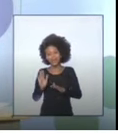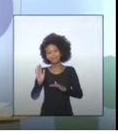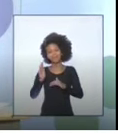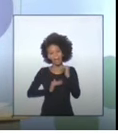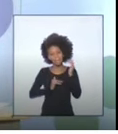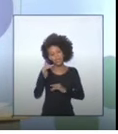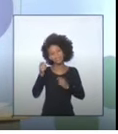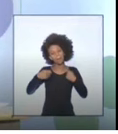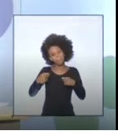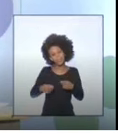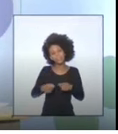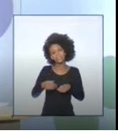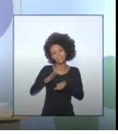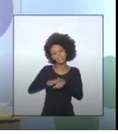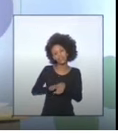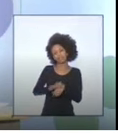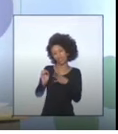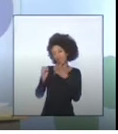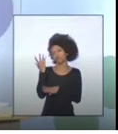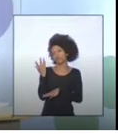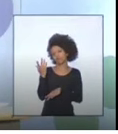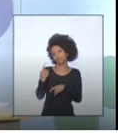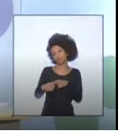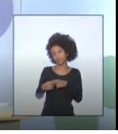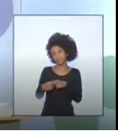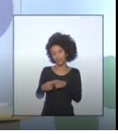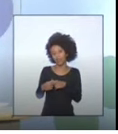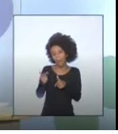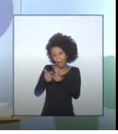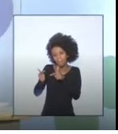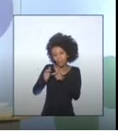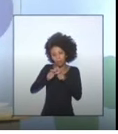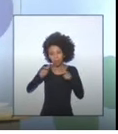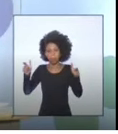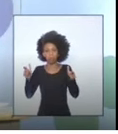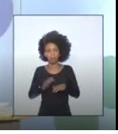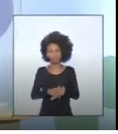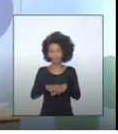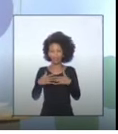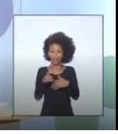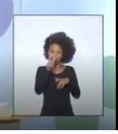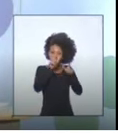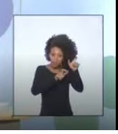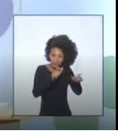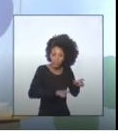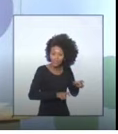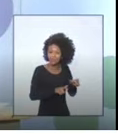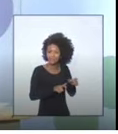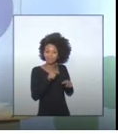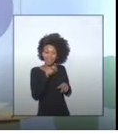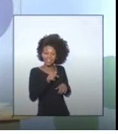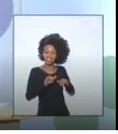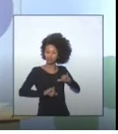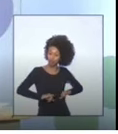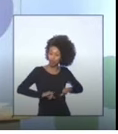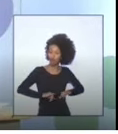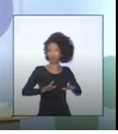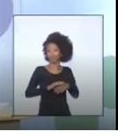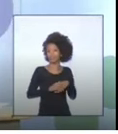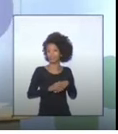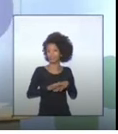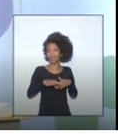corrigidas, porque senão vira algo muito maior. E quem sofre ação, né? Quais são as medidas, então, que podem